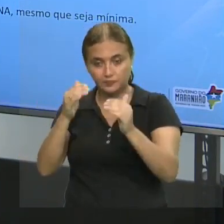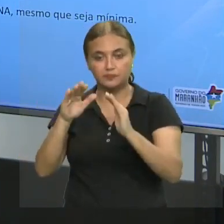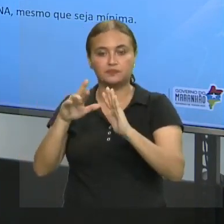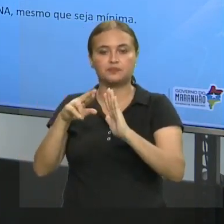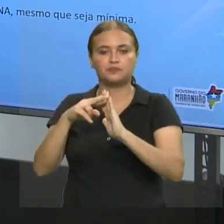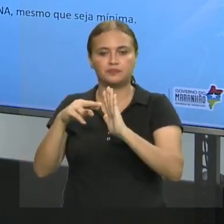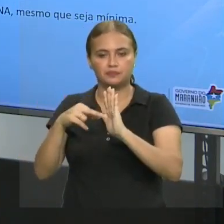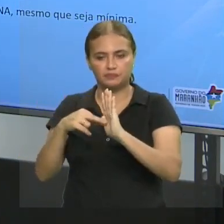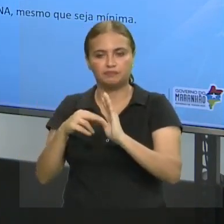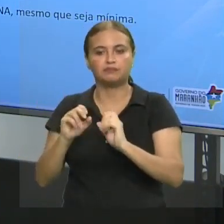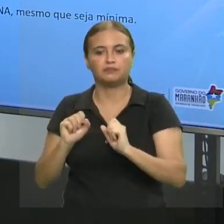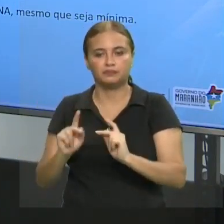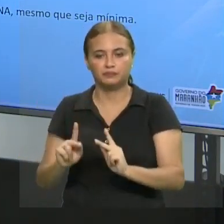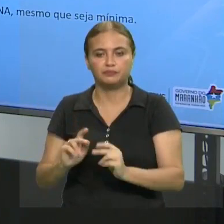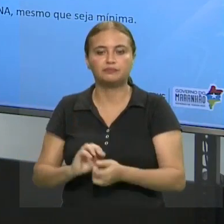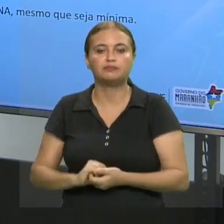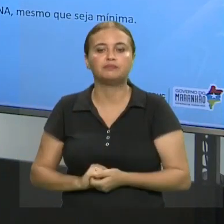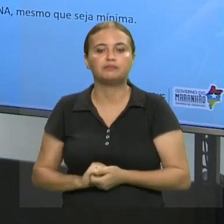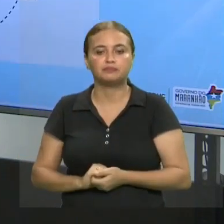ordem que você faz.